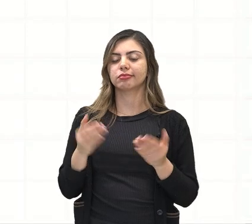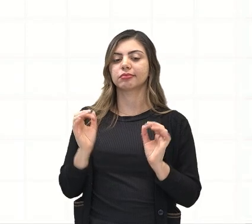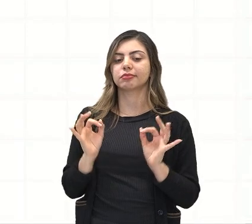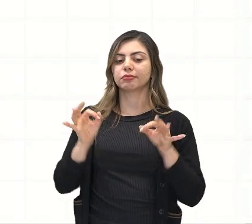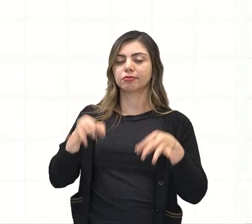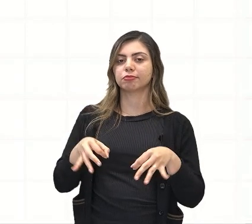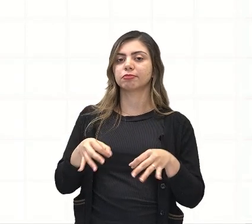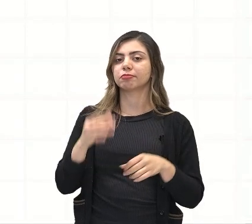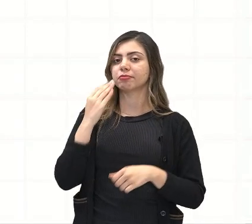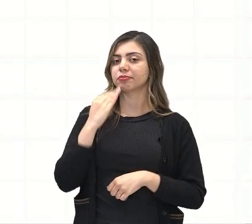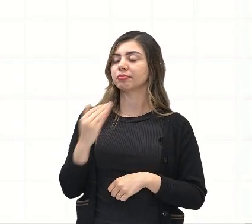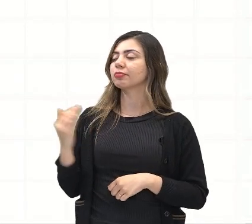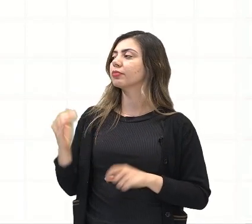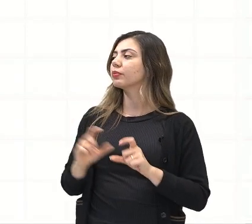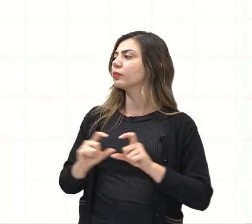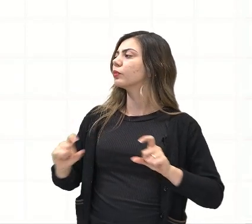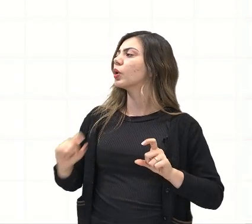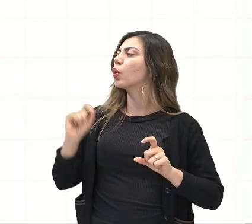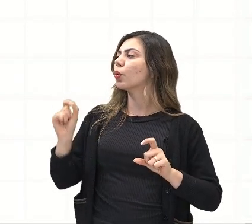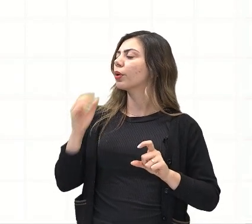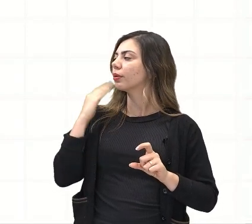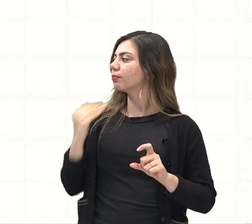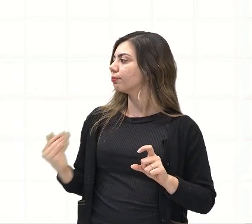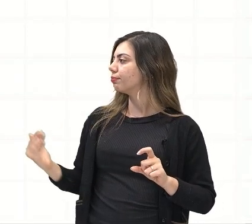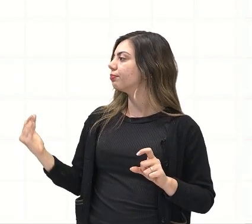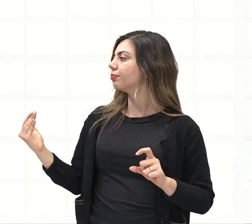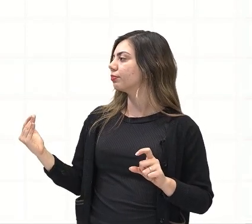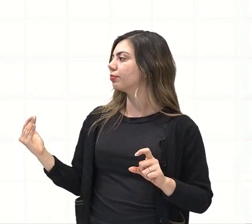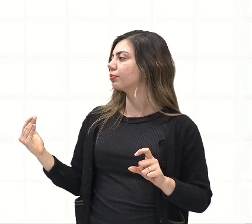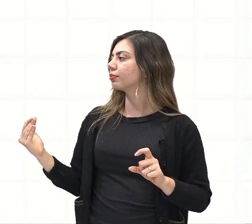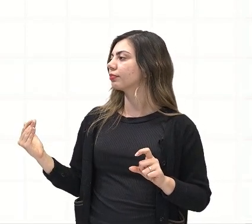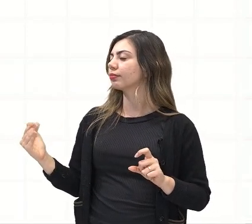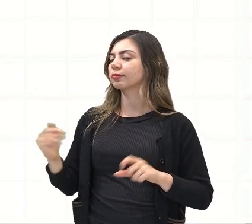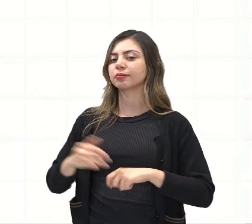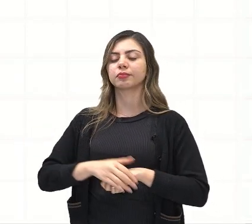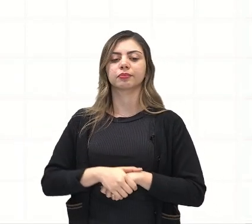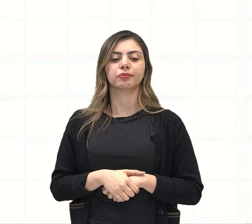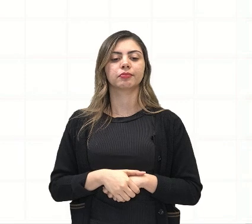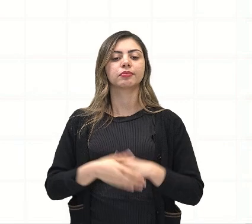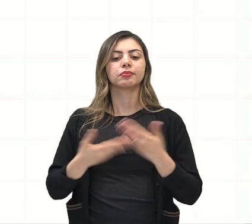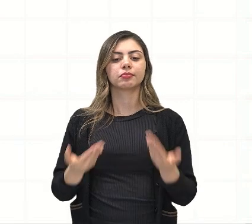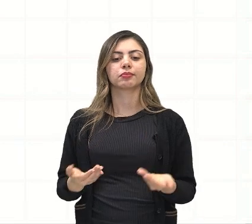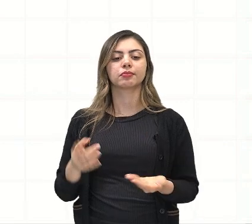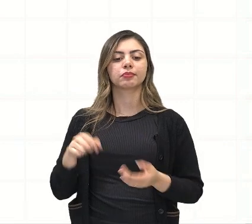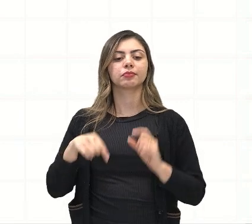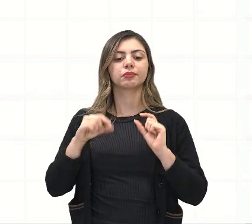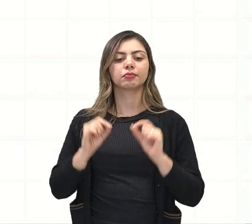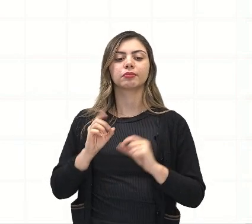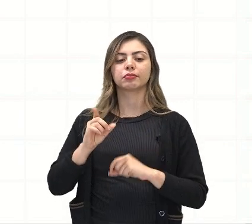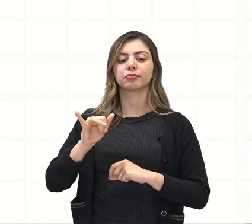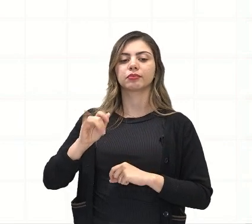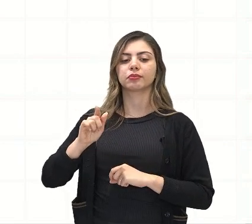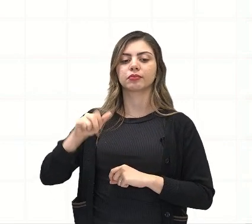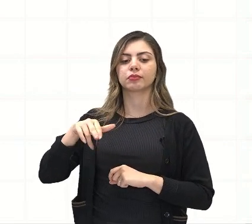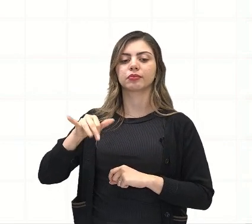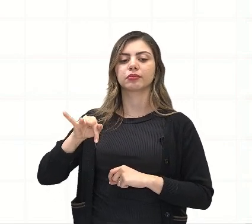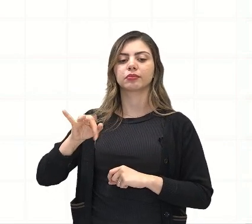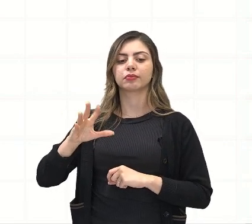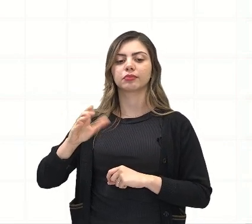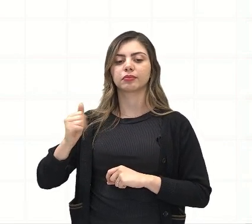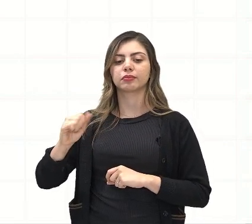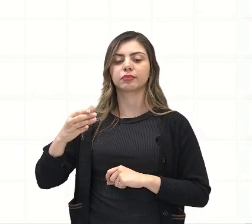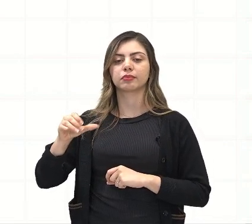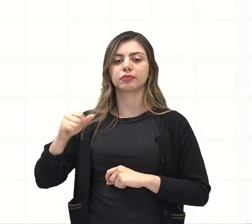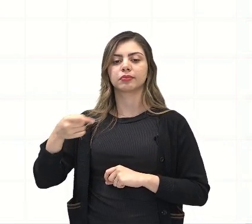último tópico, que é, né, a respeito da dignificação do tratamento para com